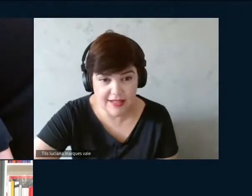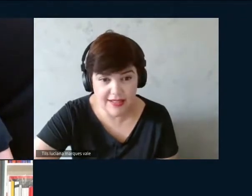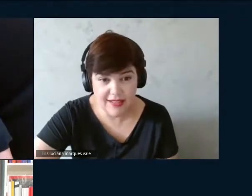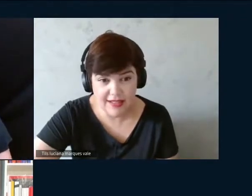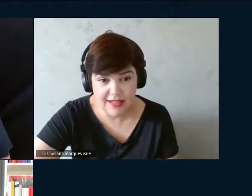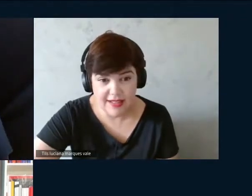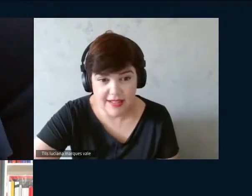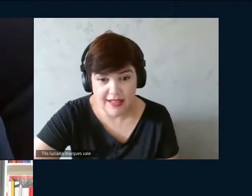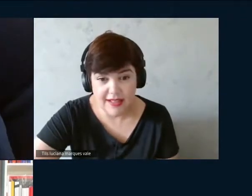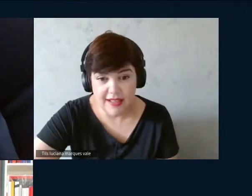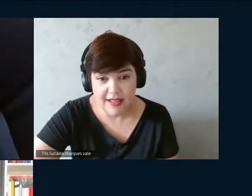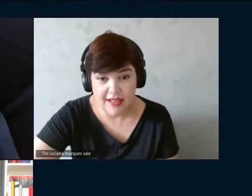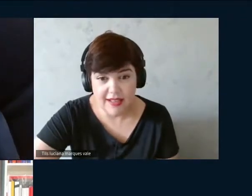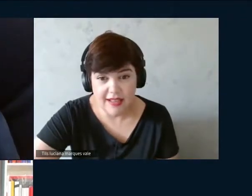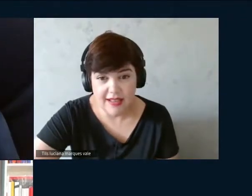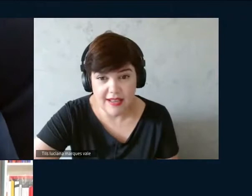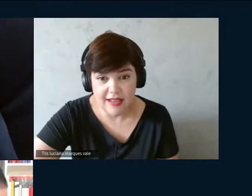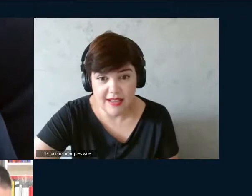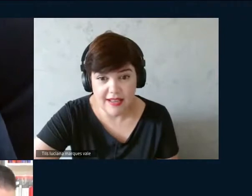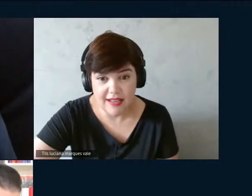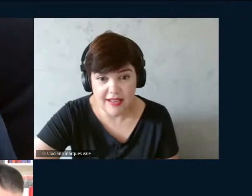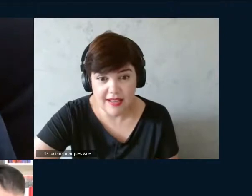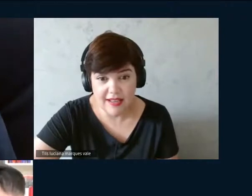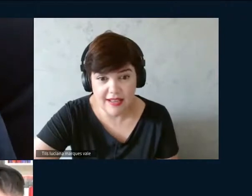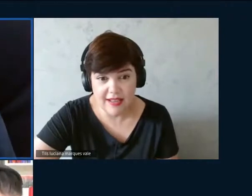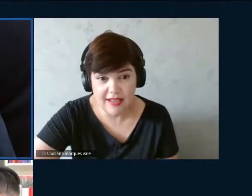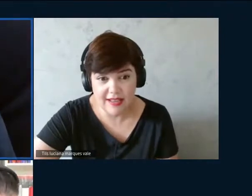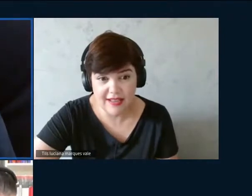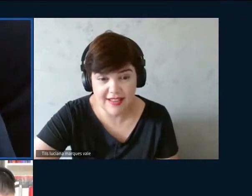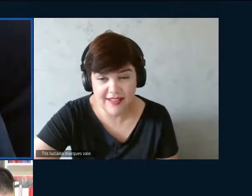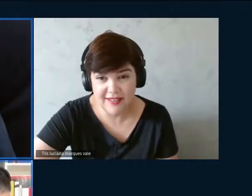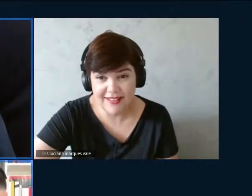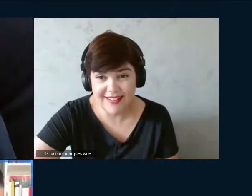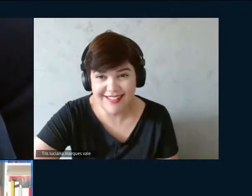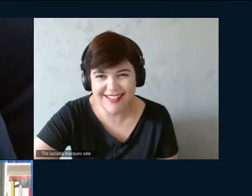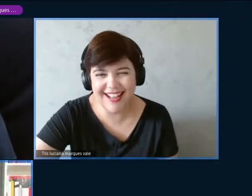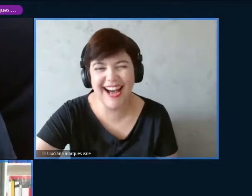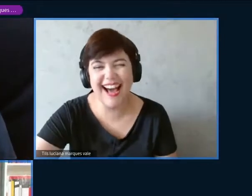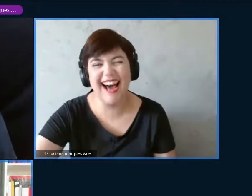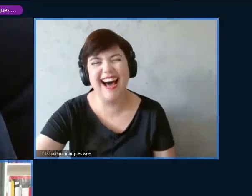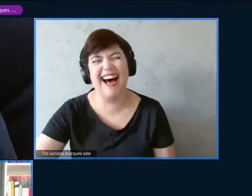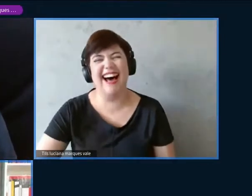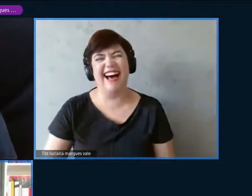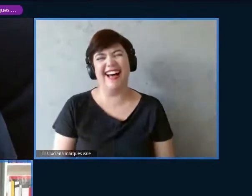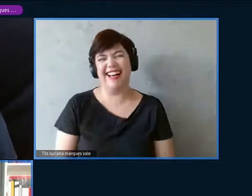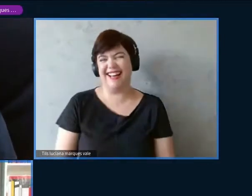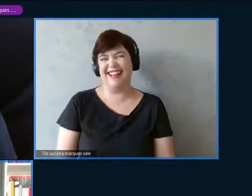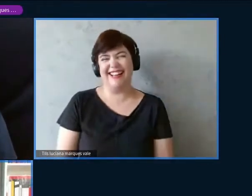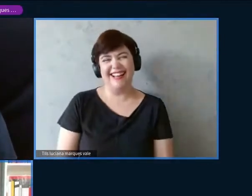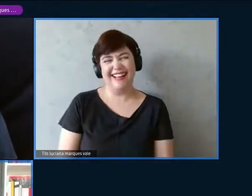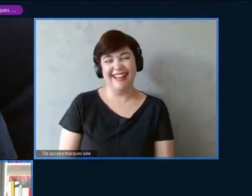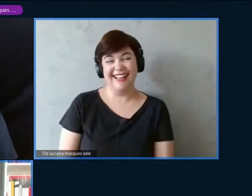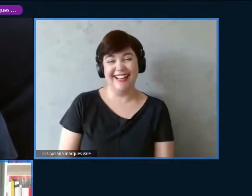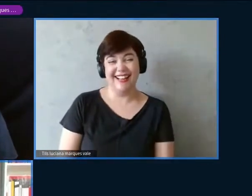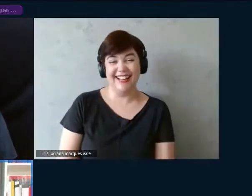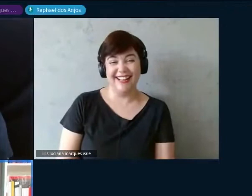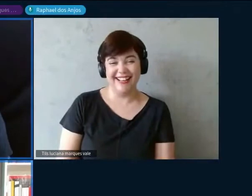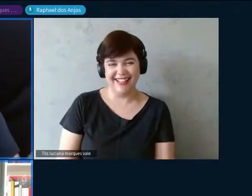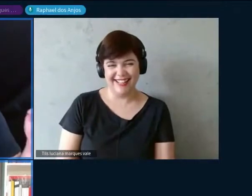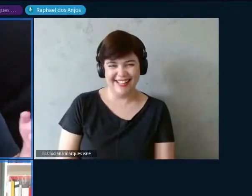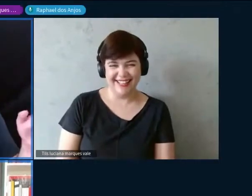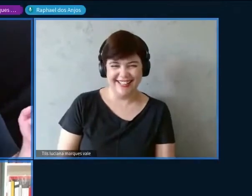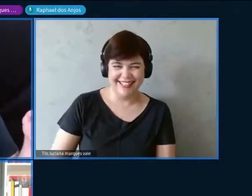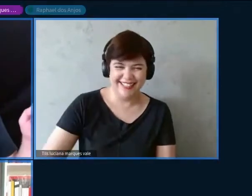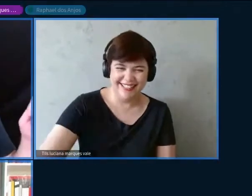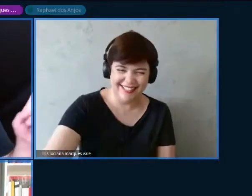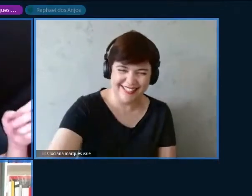como mestre, podia fazer aí uma rodadinha de pizza, paga pra todo mundo. A fé. A famosa fé. Ele